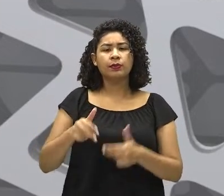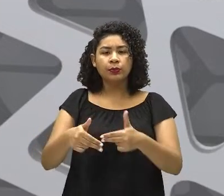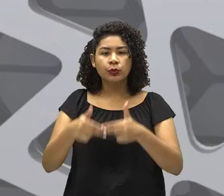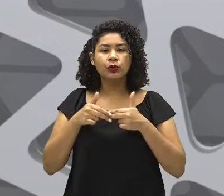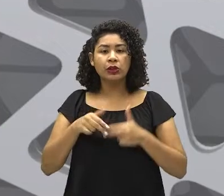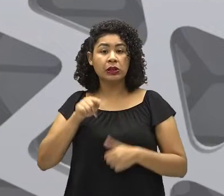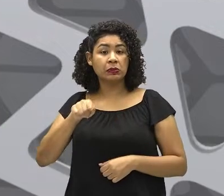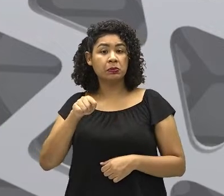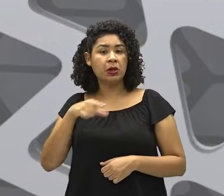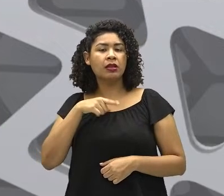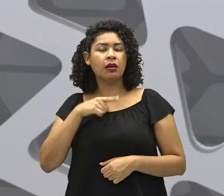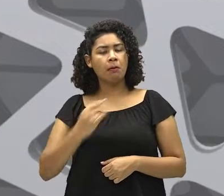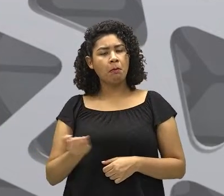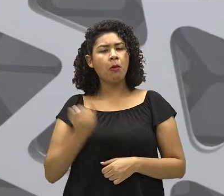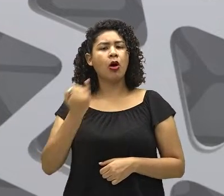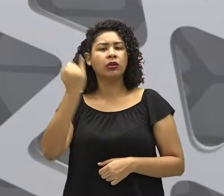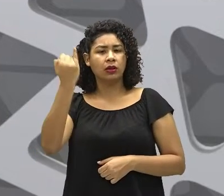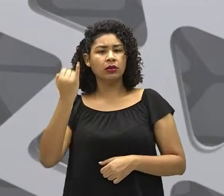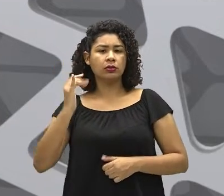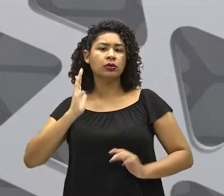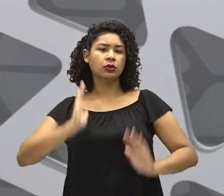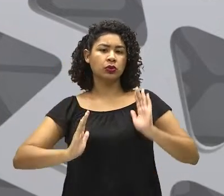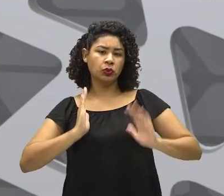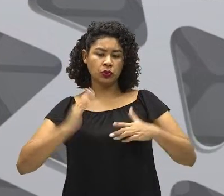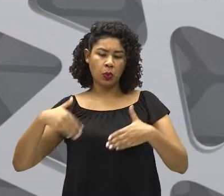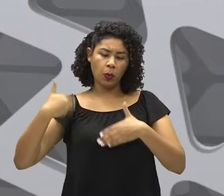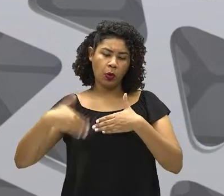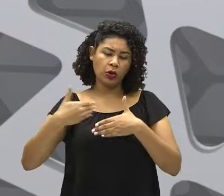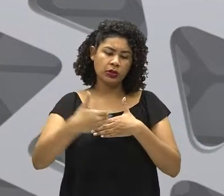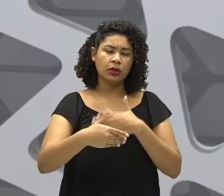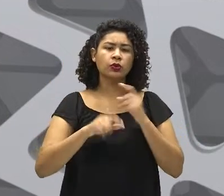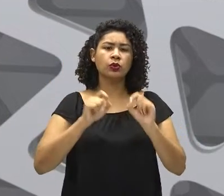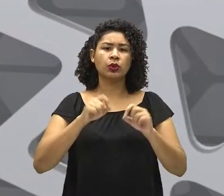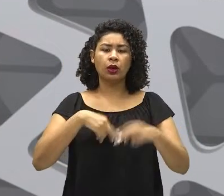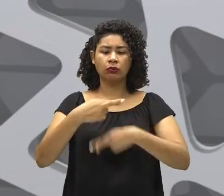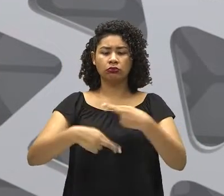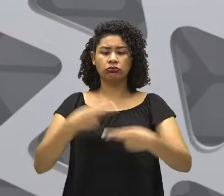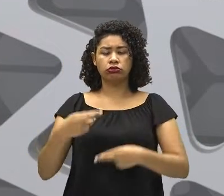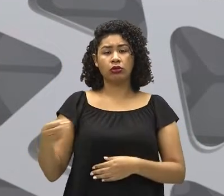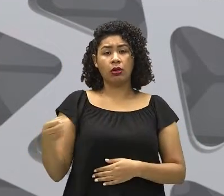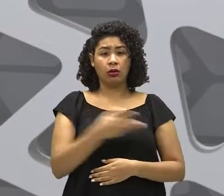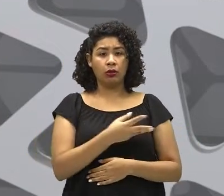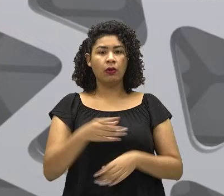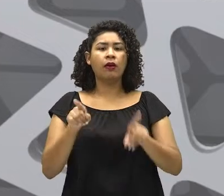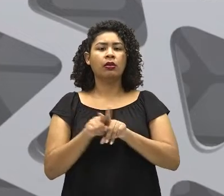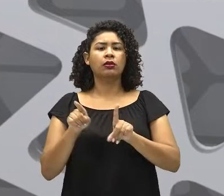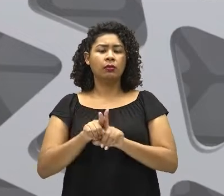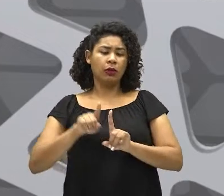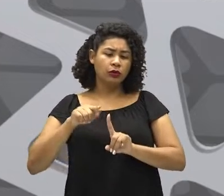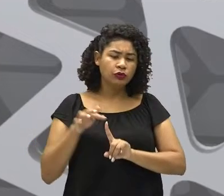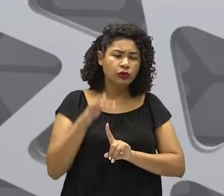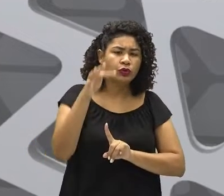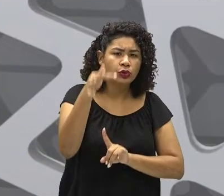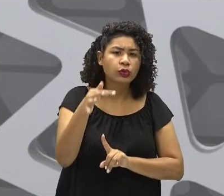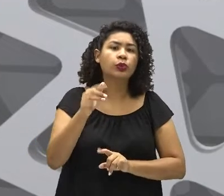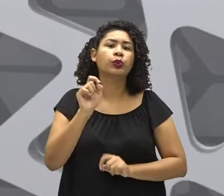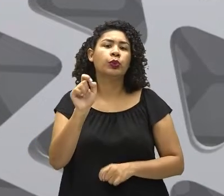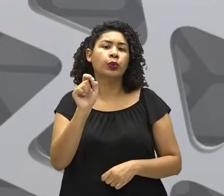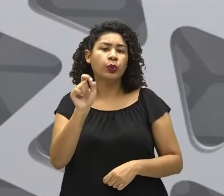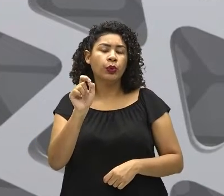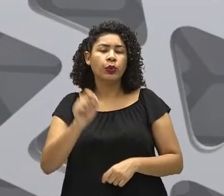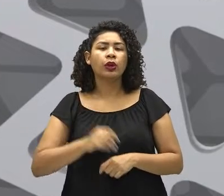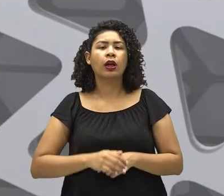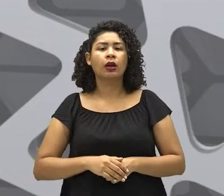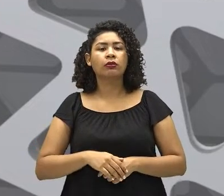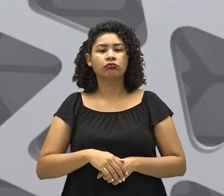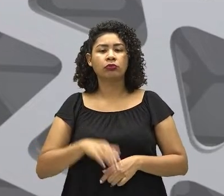ter imensa importância no processo de quê? De surgimento do Renascimento, como também mais tarde no fortalecimento do poder dos